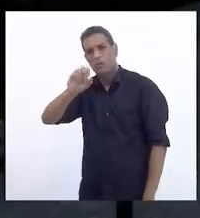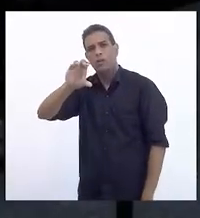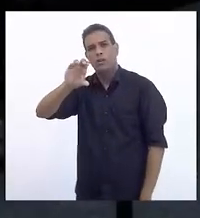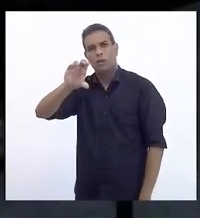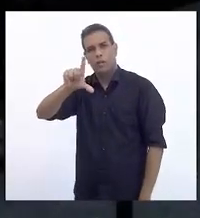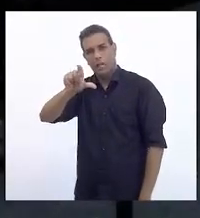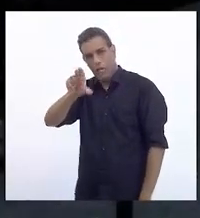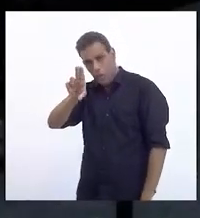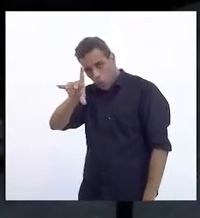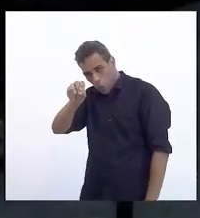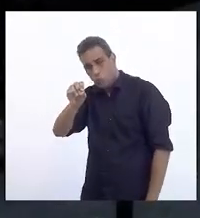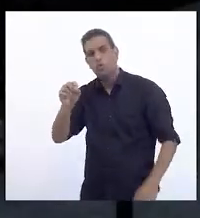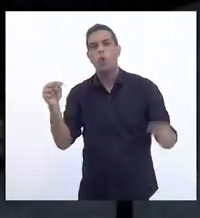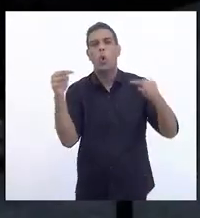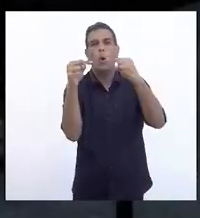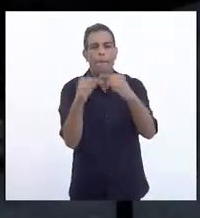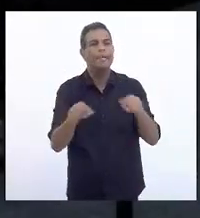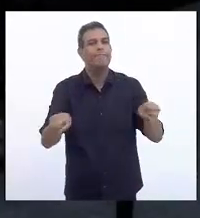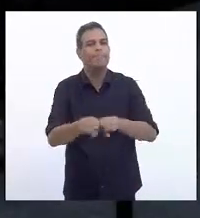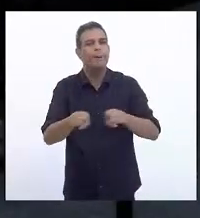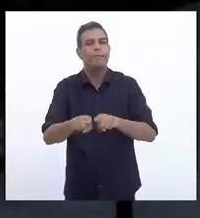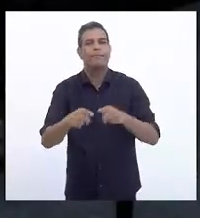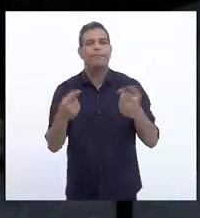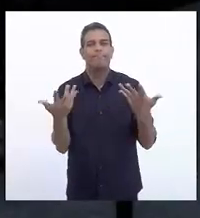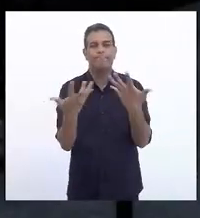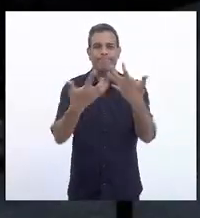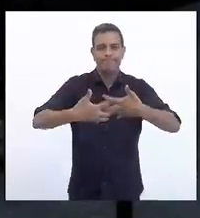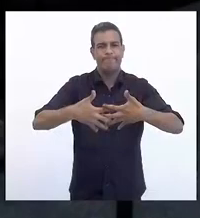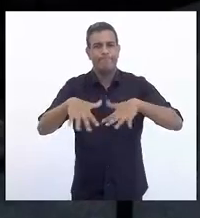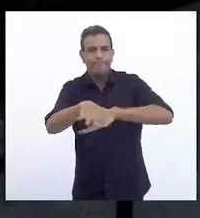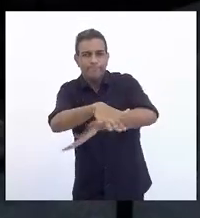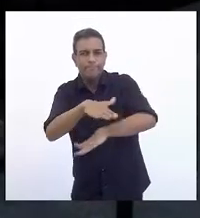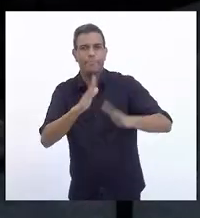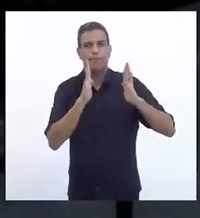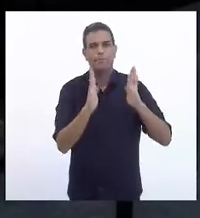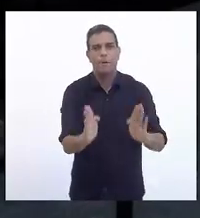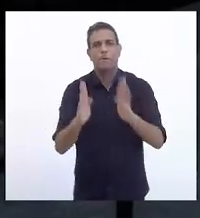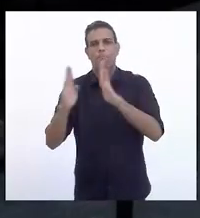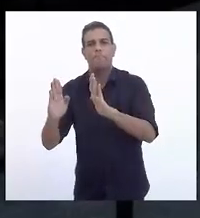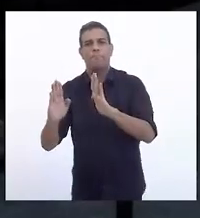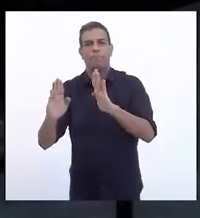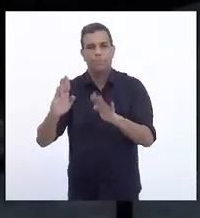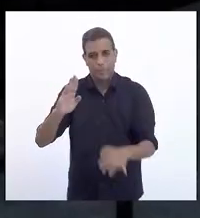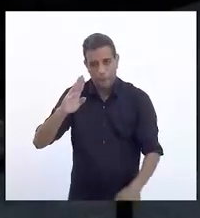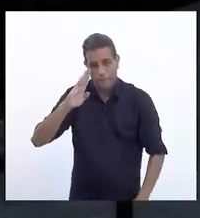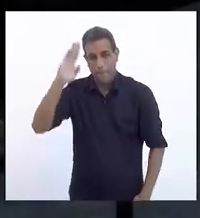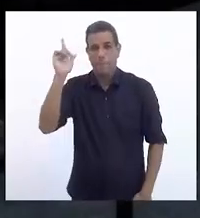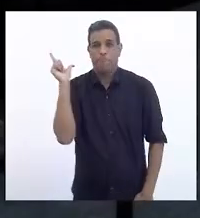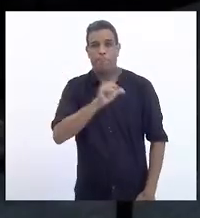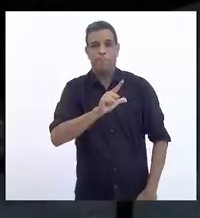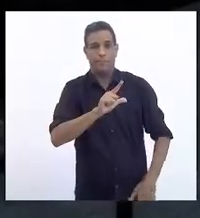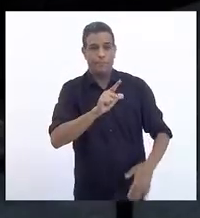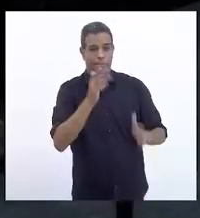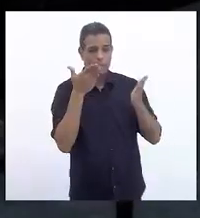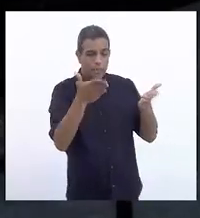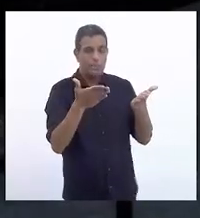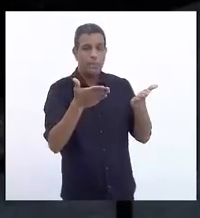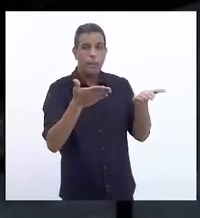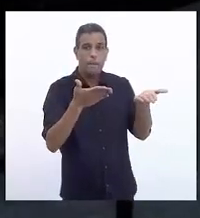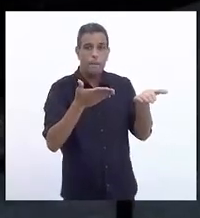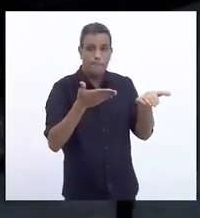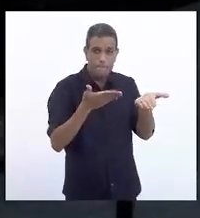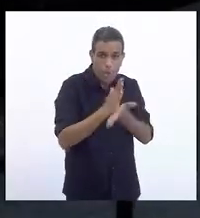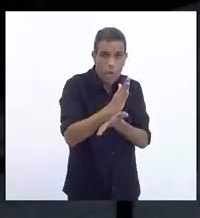que Vossa Excelência menciona, sim, como um grande interlocutor neste processo, e que, a priori, quando este projeto veio à pauta, eu